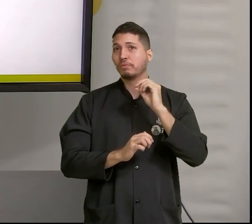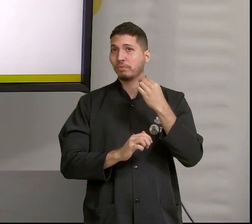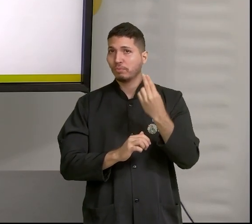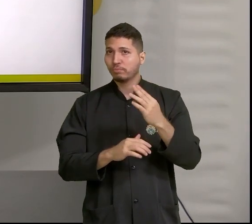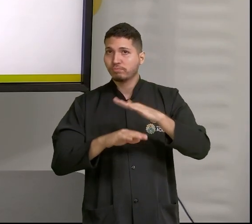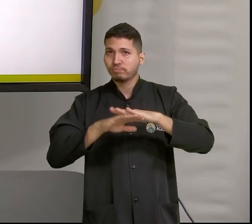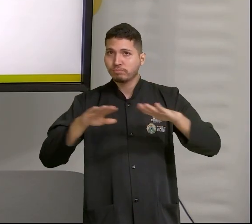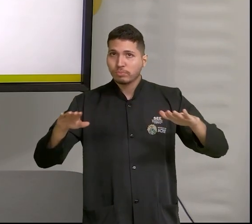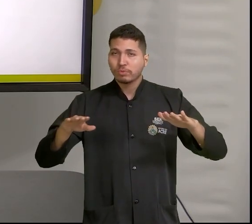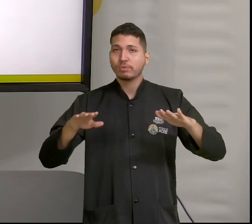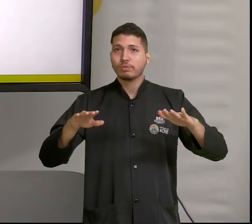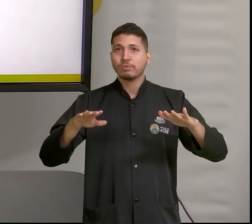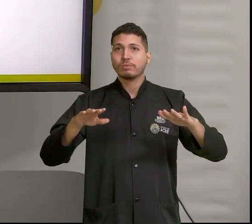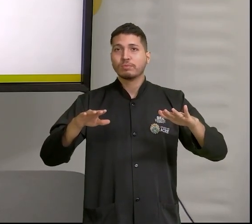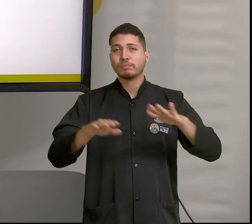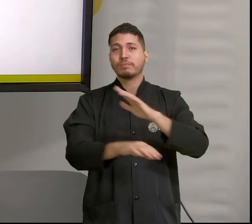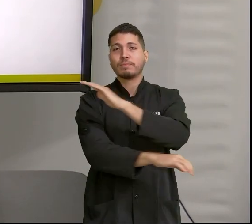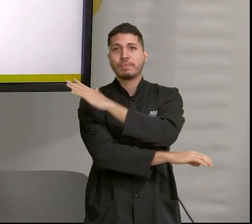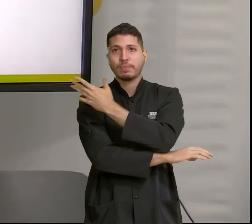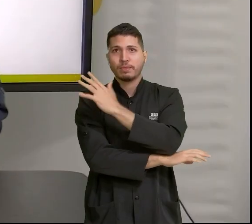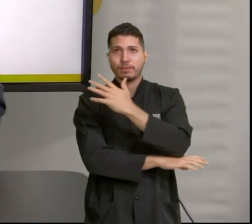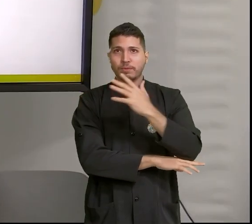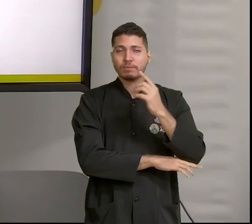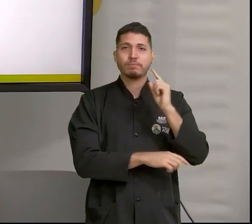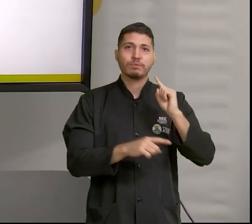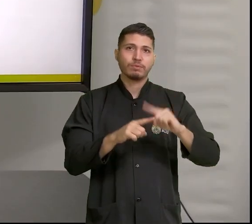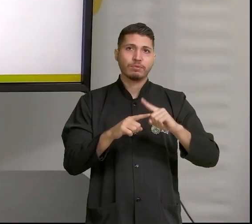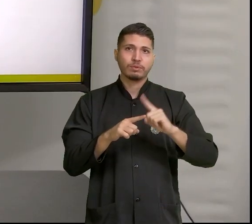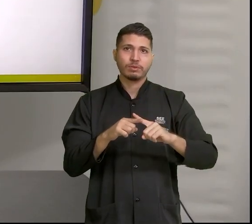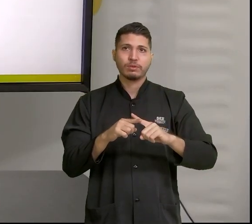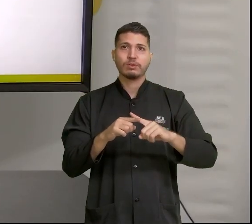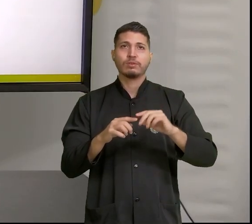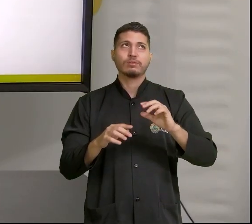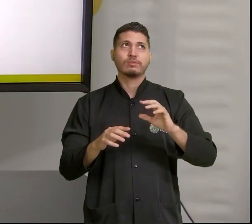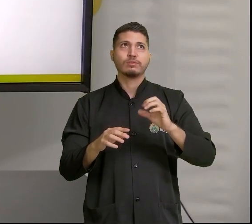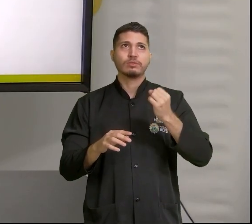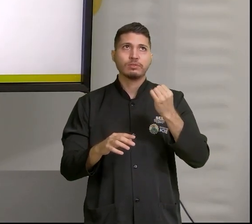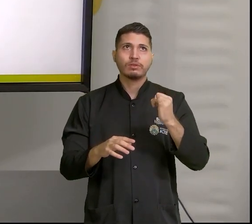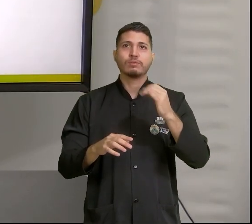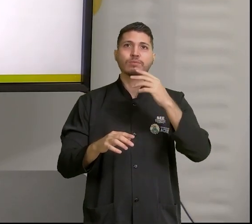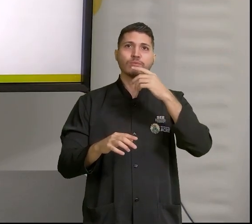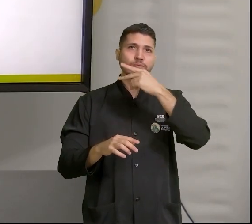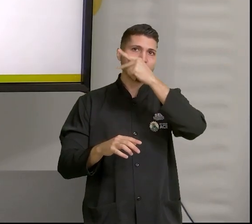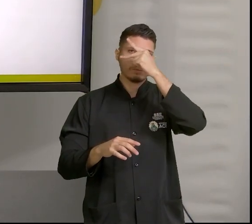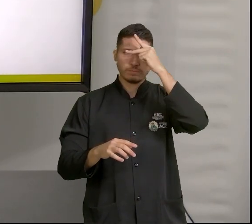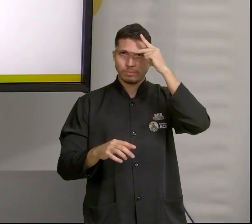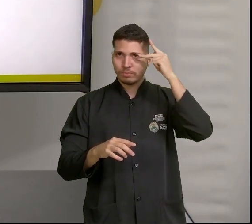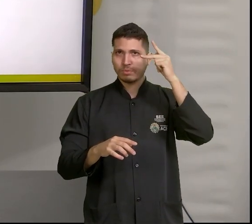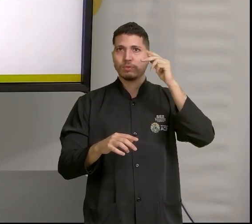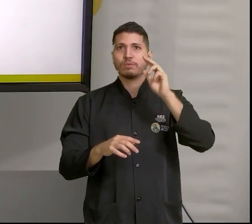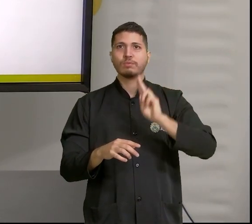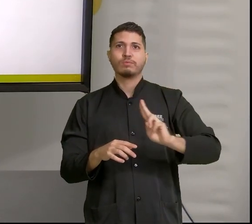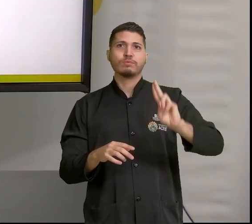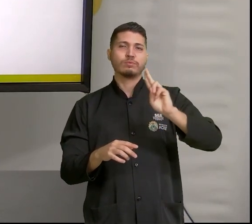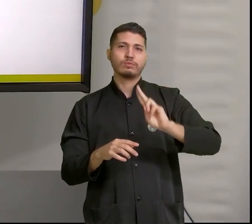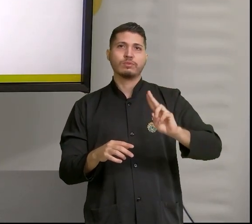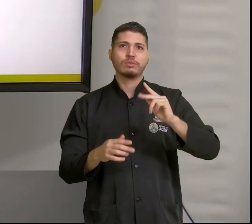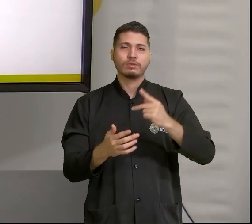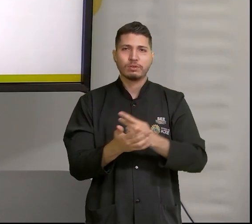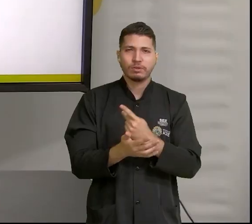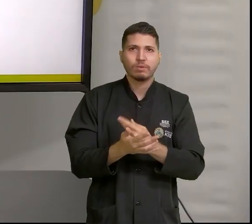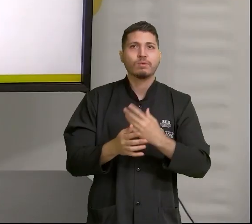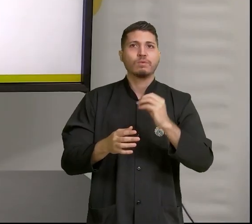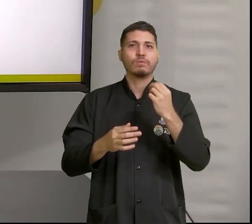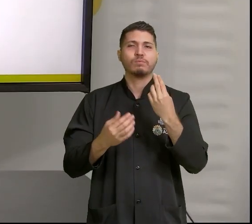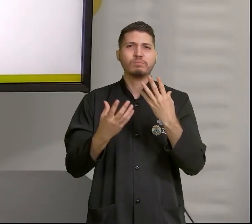na natureza. Isso devido ao mau uso, principalmente também por causa das ações humanas. Ok, pessoal? Aqui